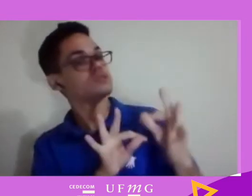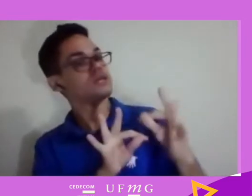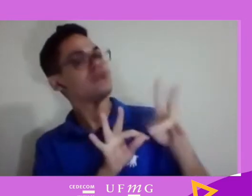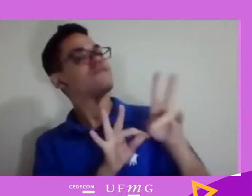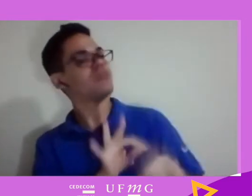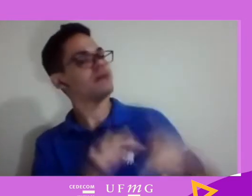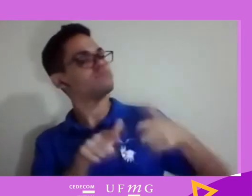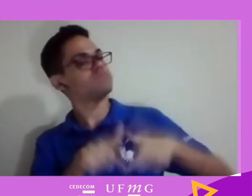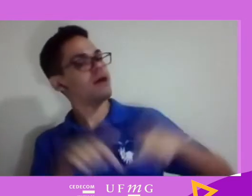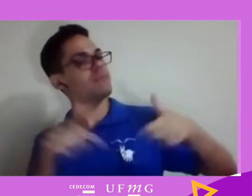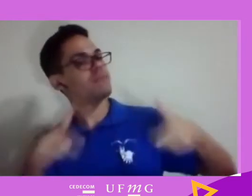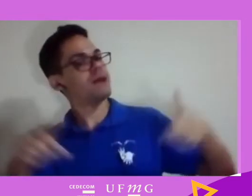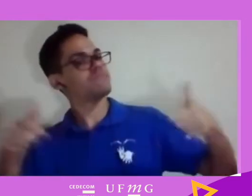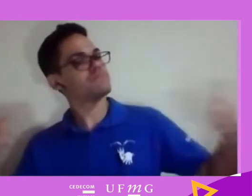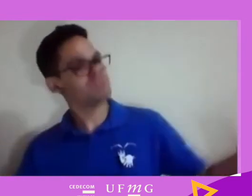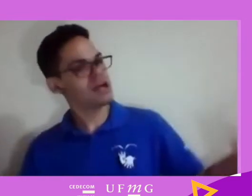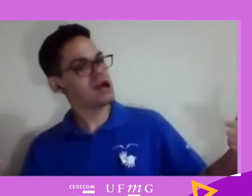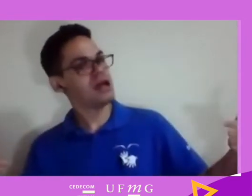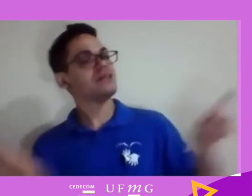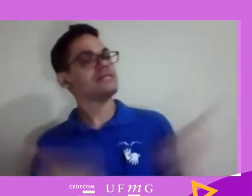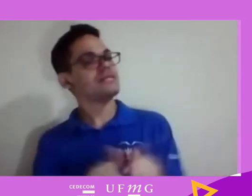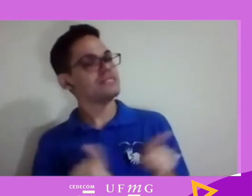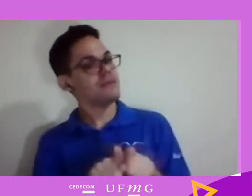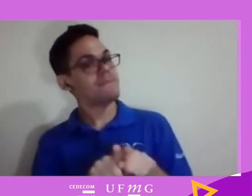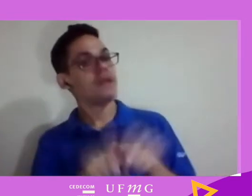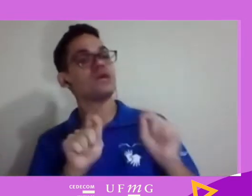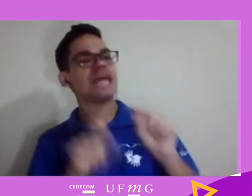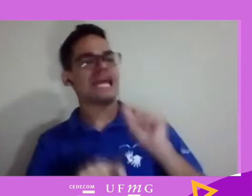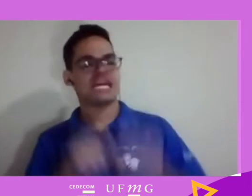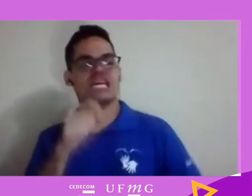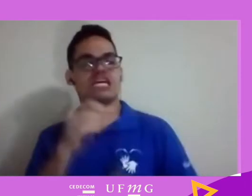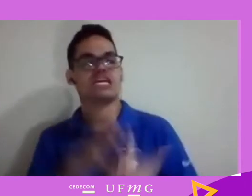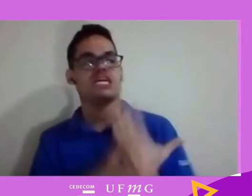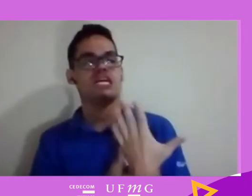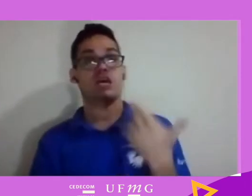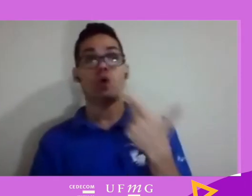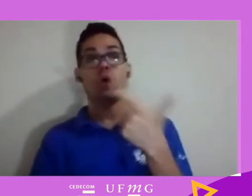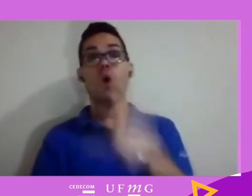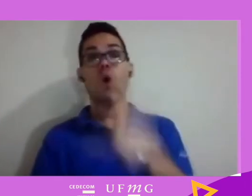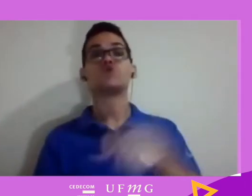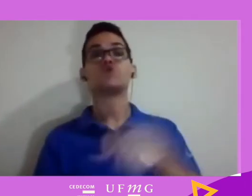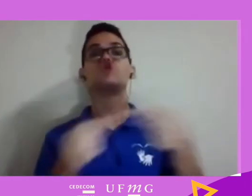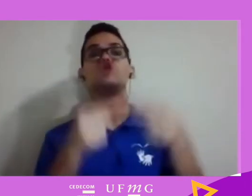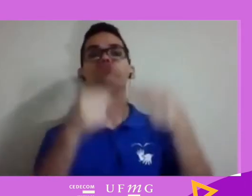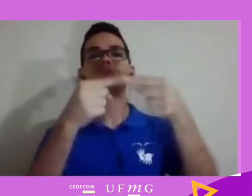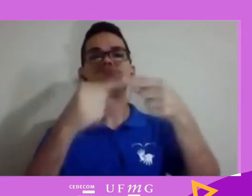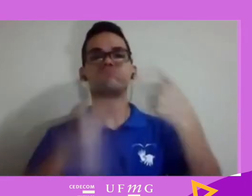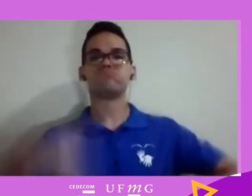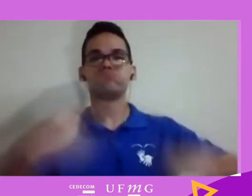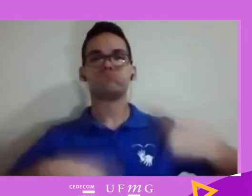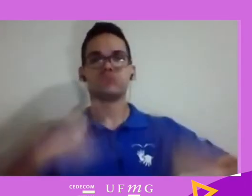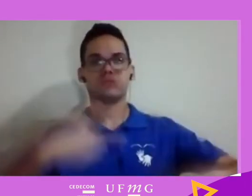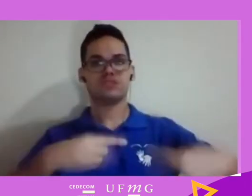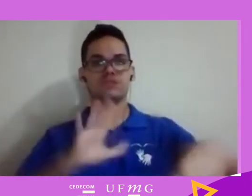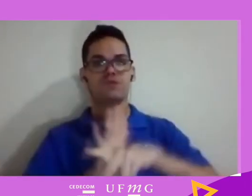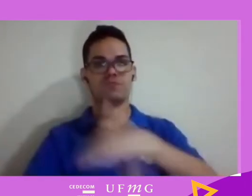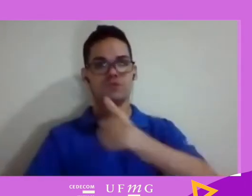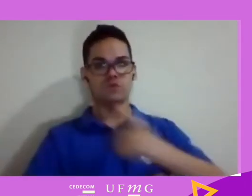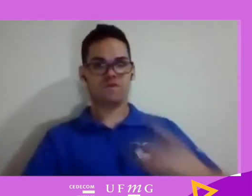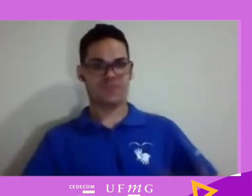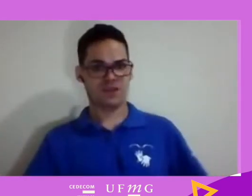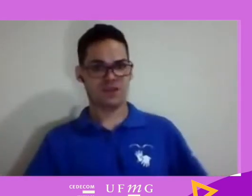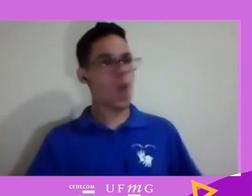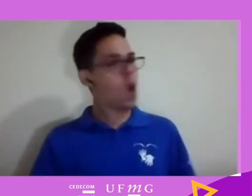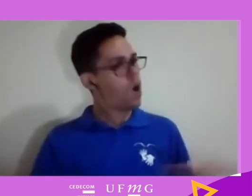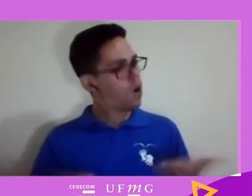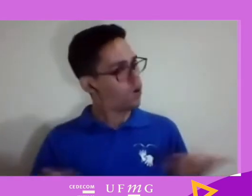tecnologias, elas vão ser cada vez mais relevantes. Isso talvez pressione formas de política pública. Por quê? Porque os